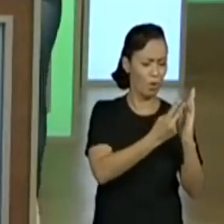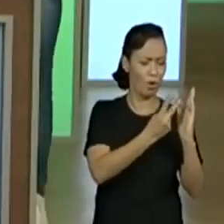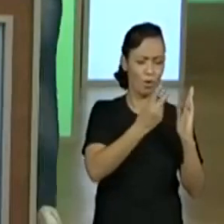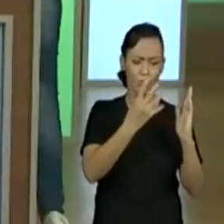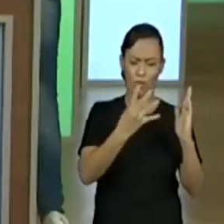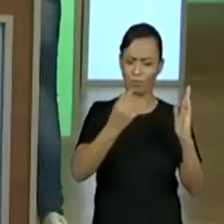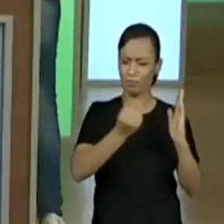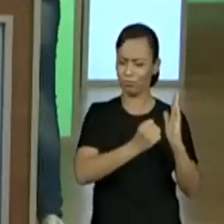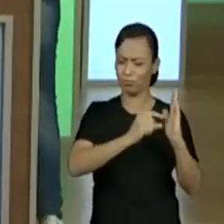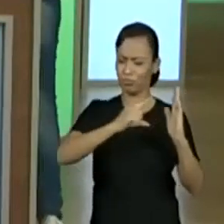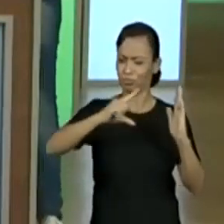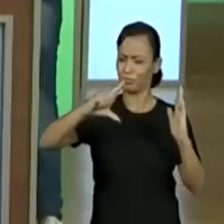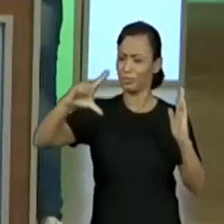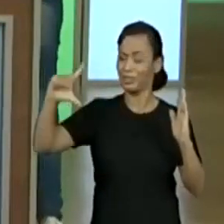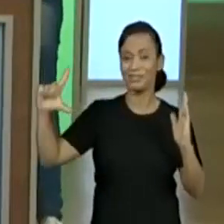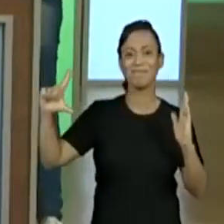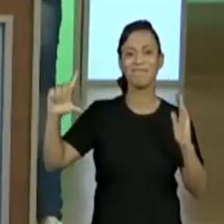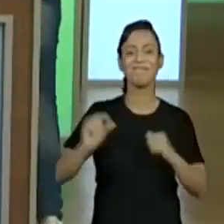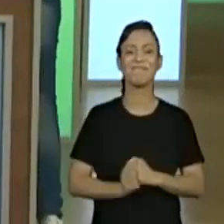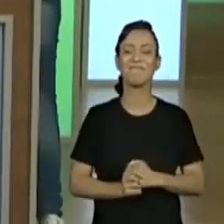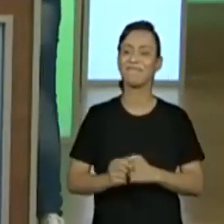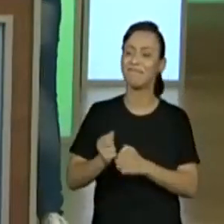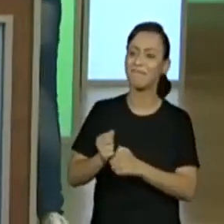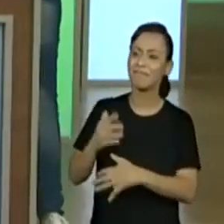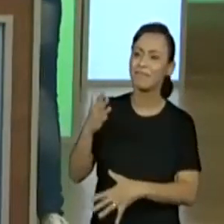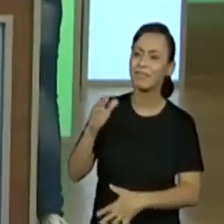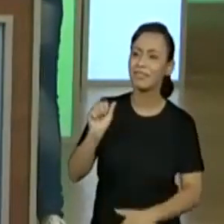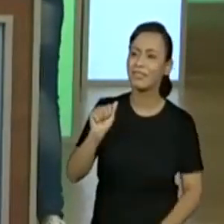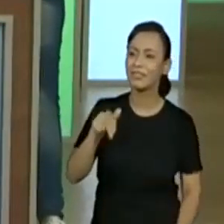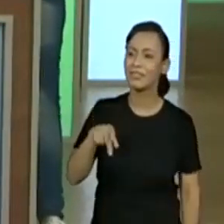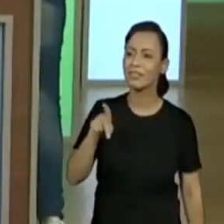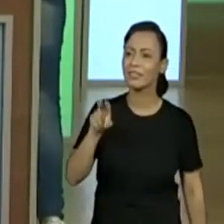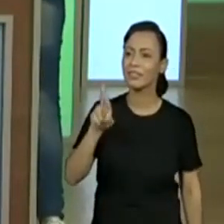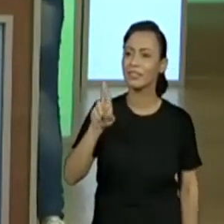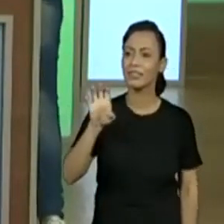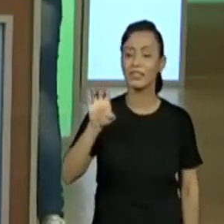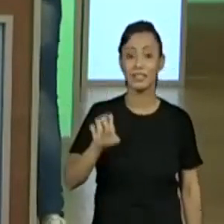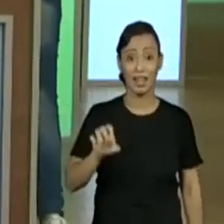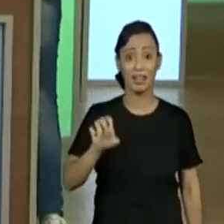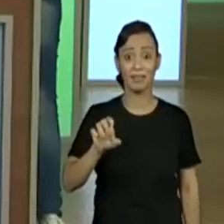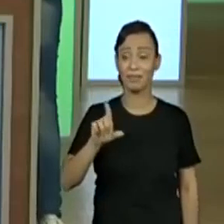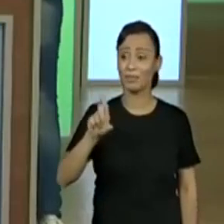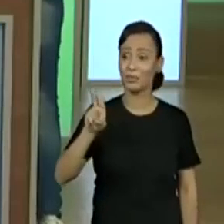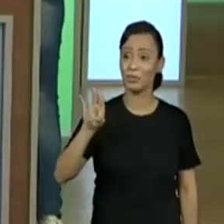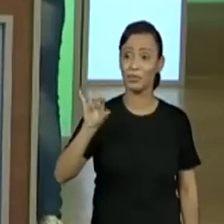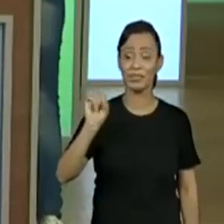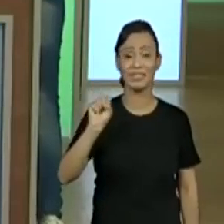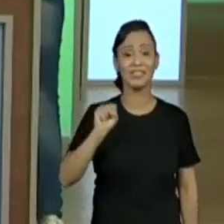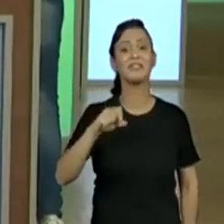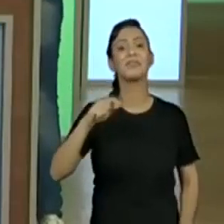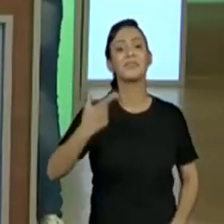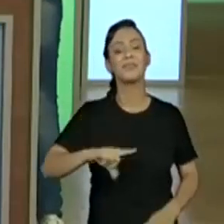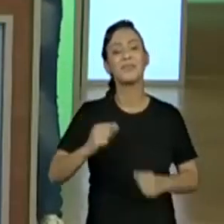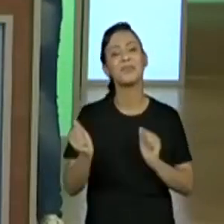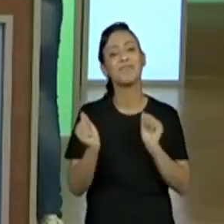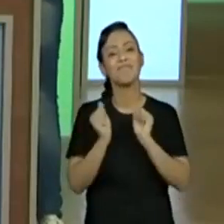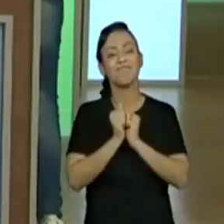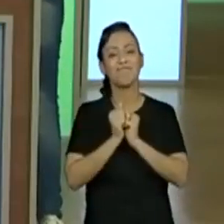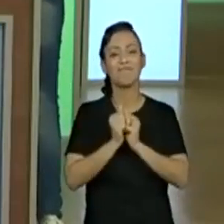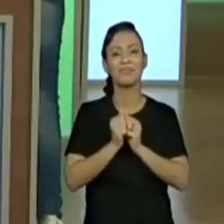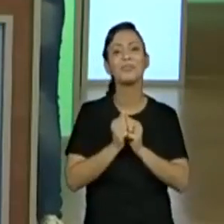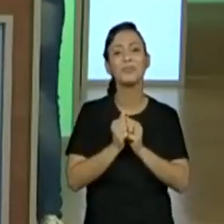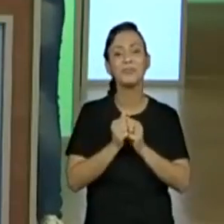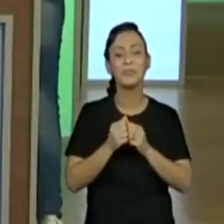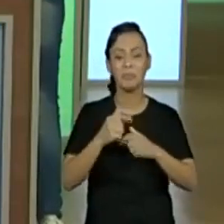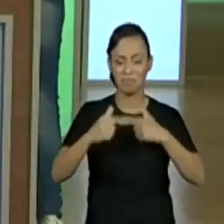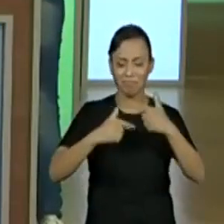o professor também André Luiz, aí da Escola Jardim Silvânia, em Bugaçu, participando conosco mais uma vez.